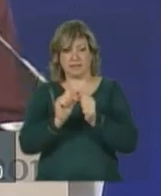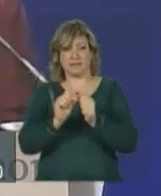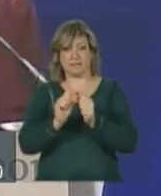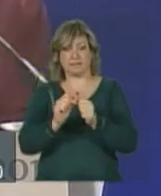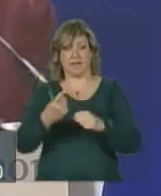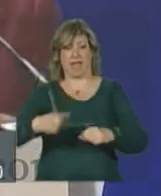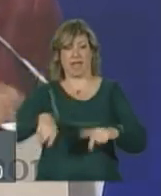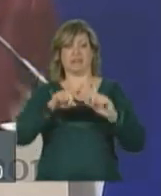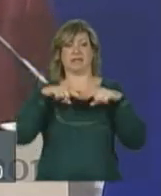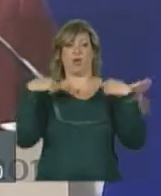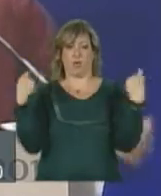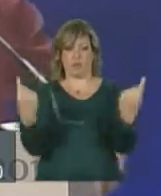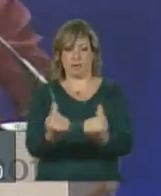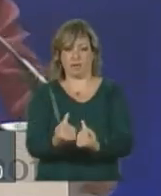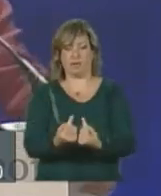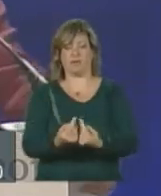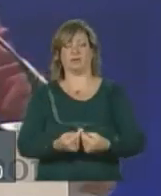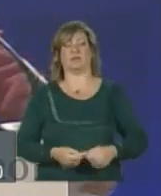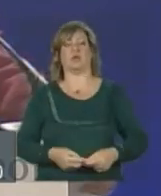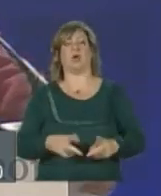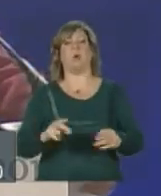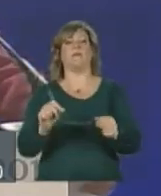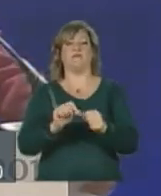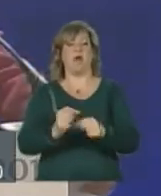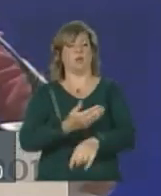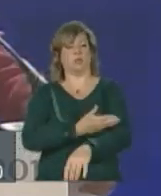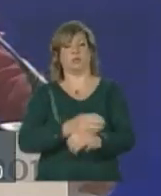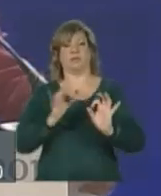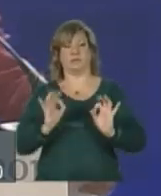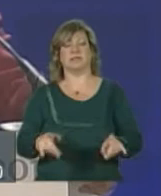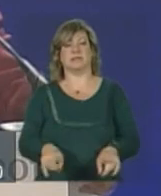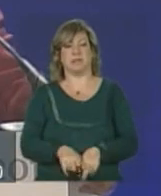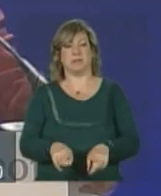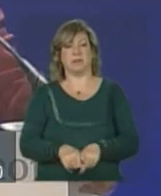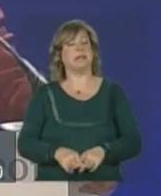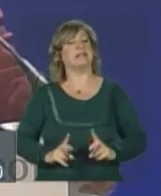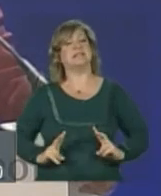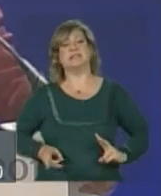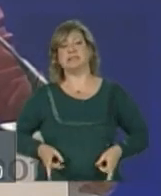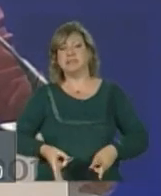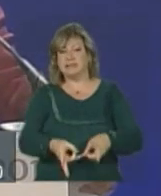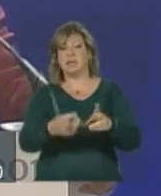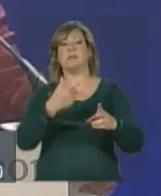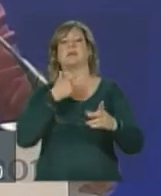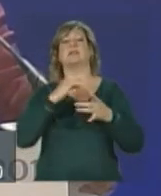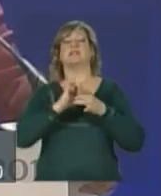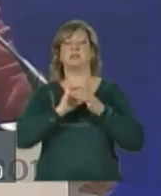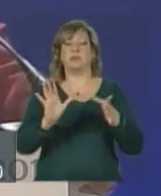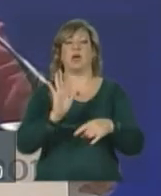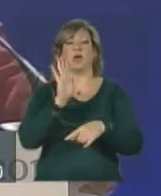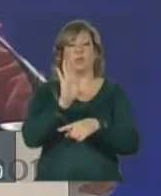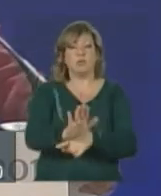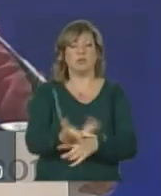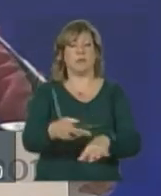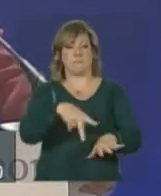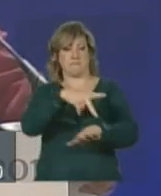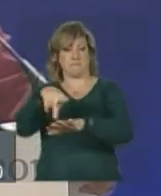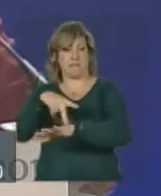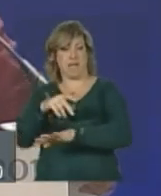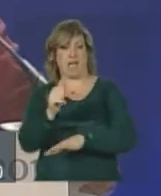essas reuniões e como faz na prática também, sempre se dispôs a colaborar com os países da